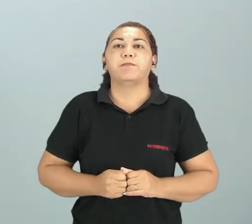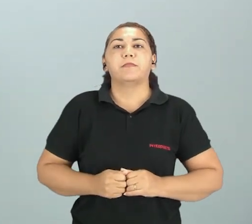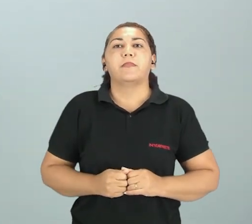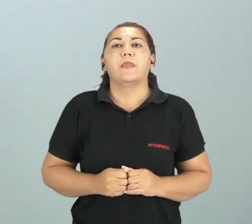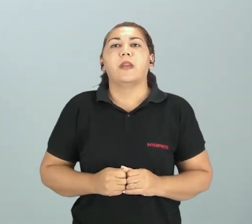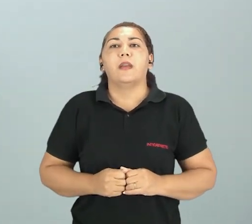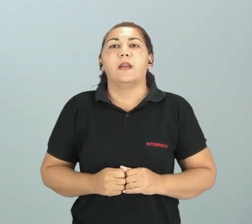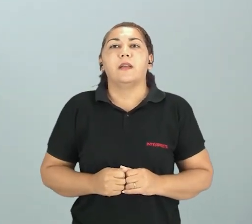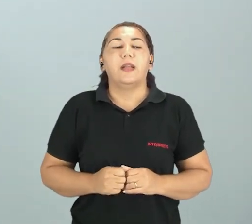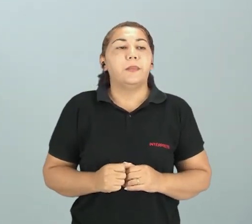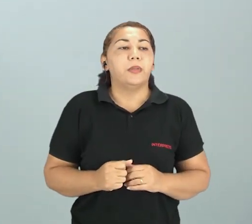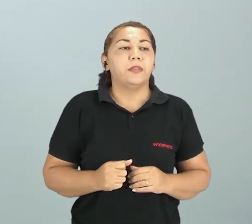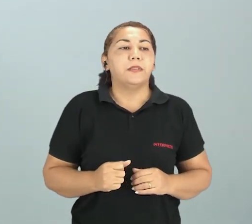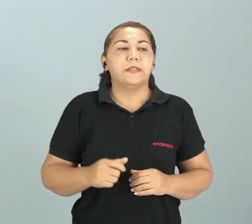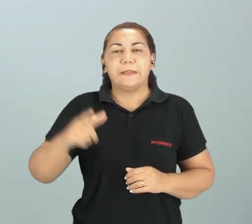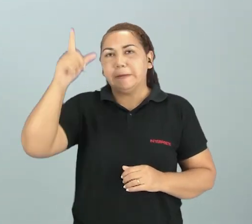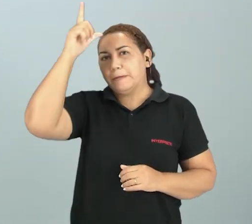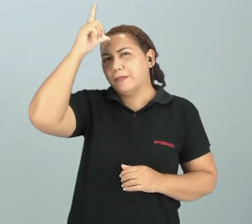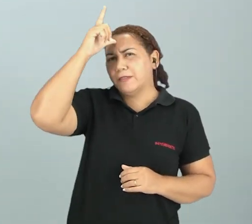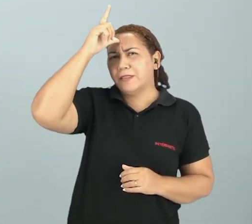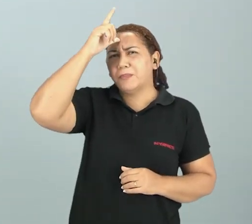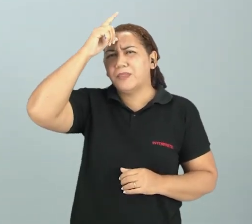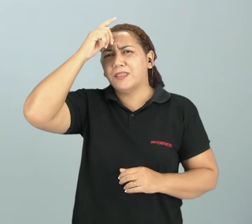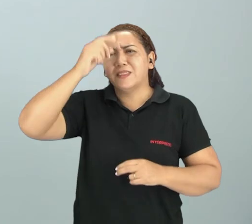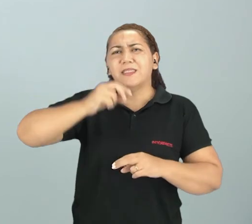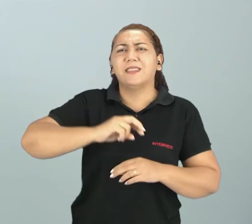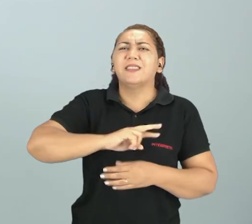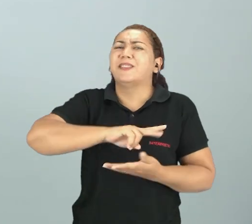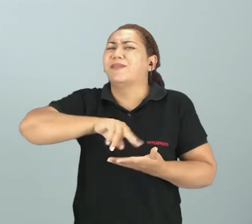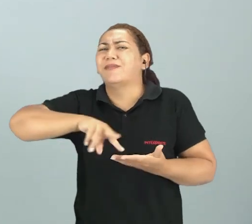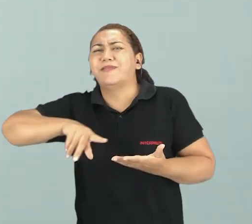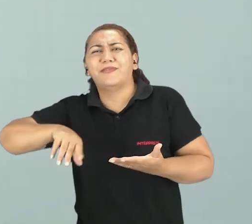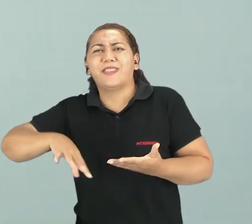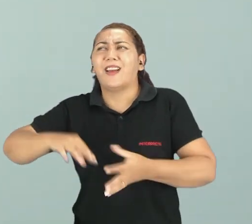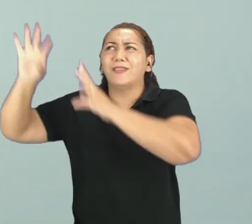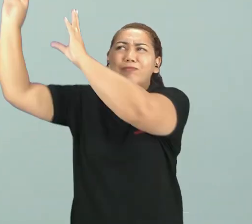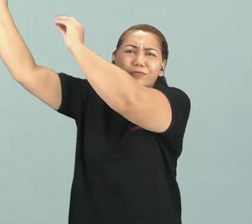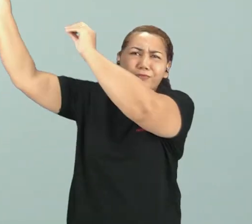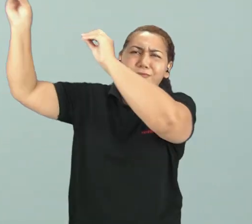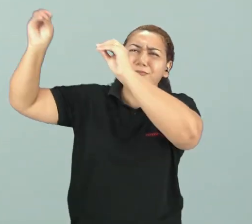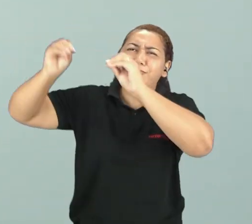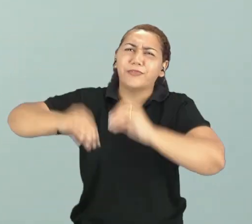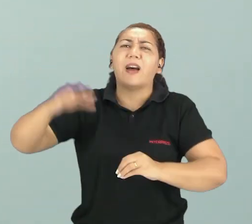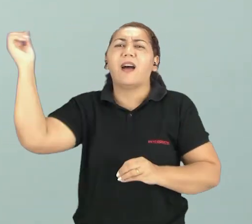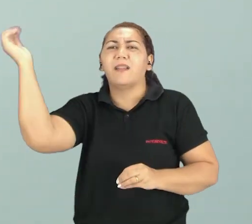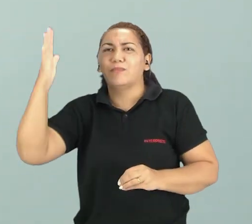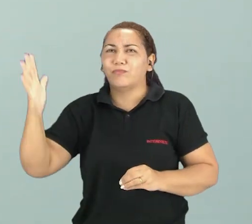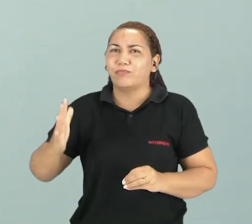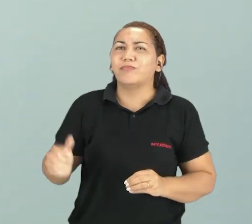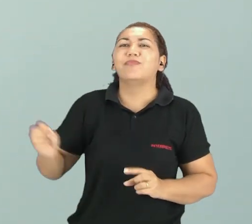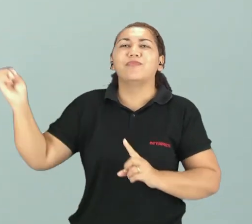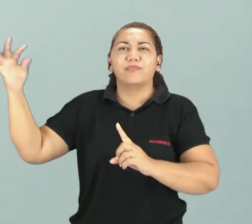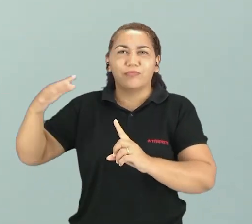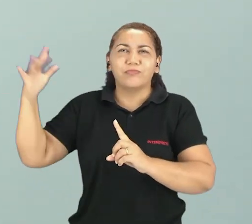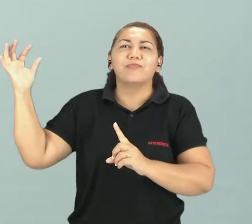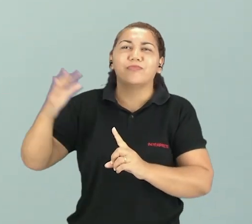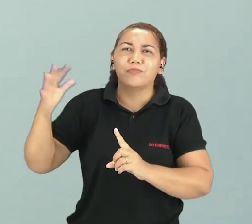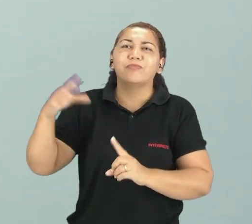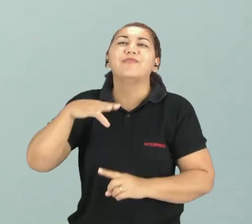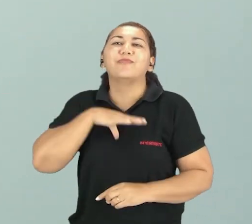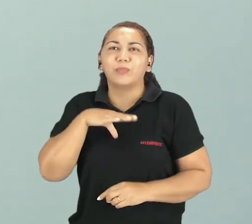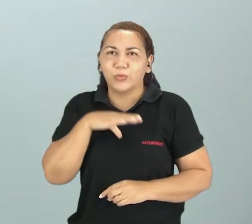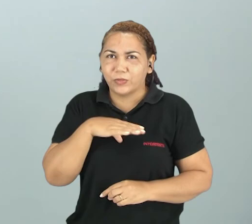alemães, né? Vários que vieram aqui para o nosso país e nós tivemos algumas influências na nossa língua aqui, língua portuguesa, tá